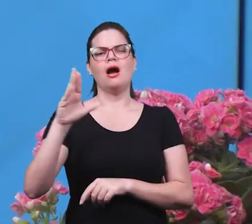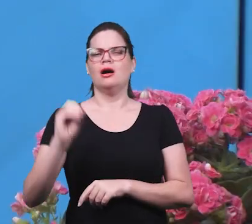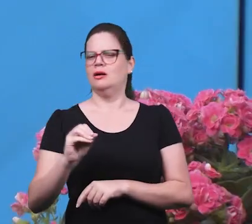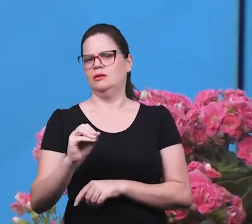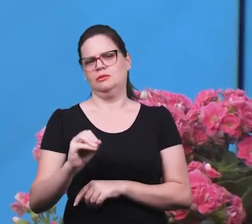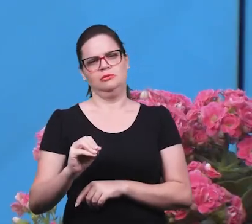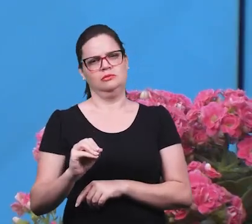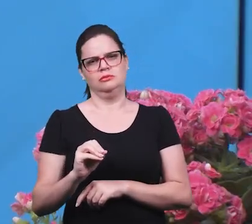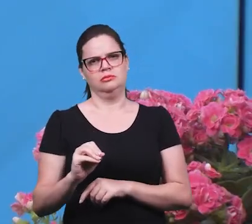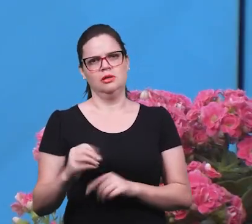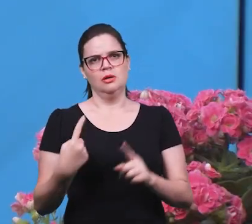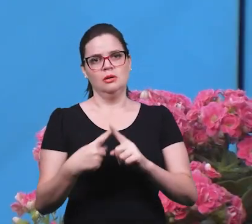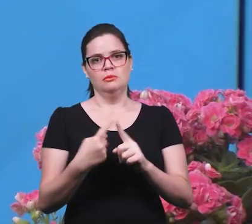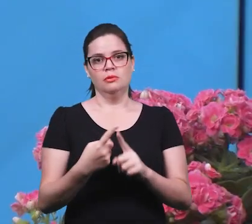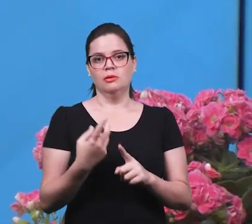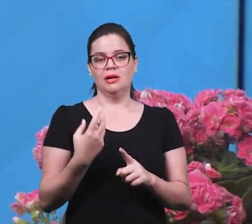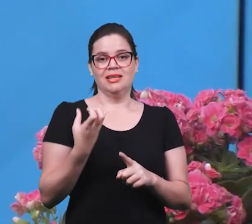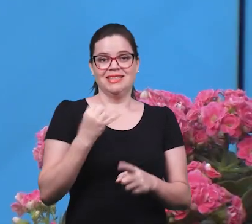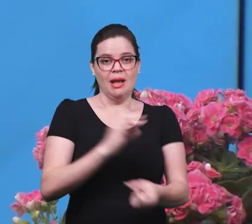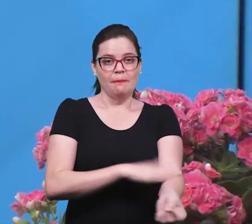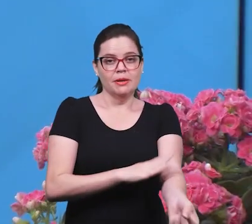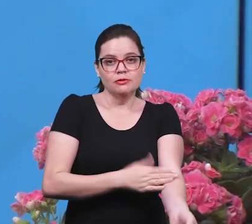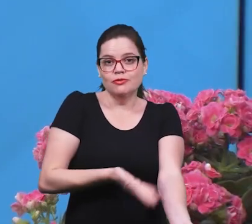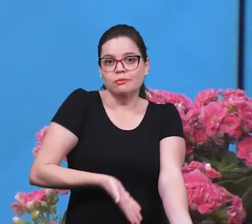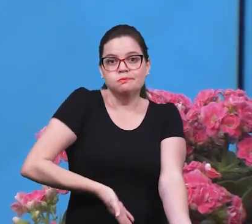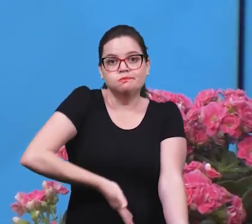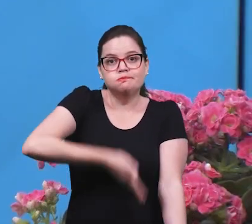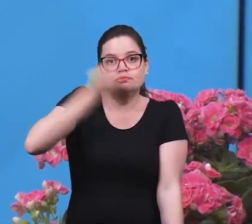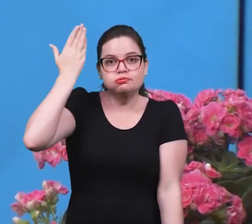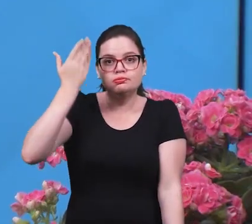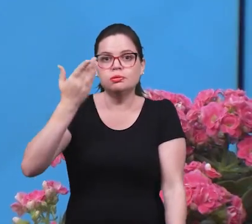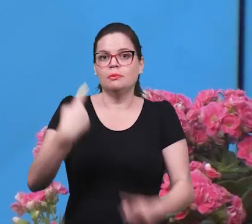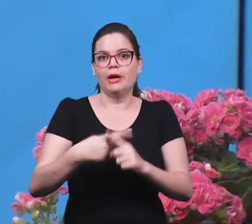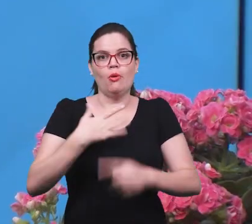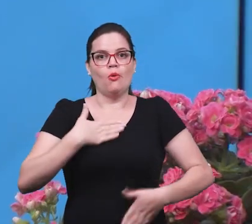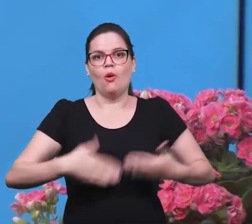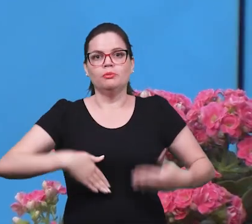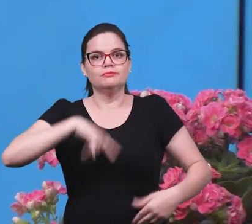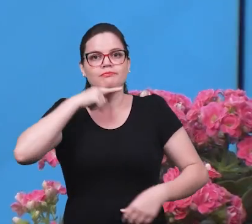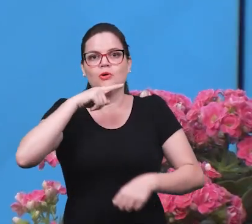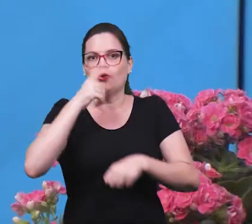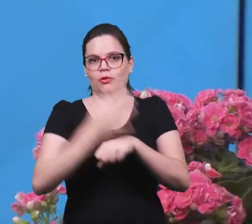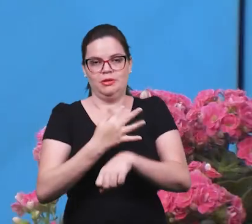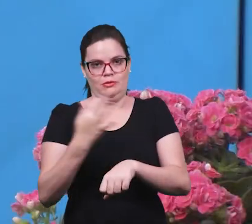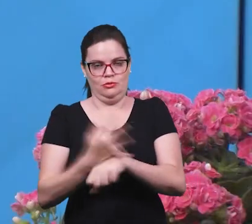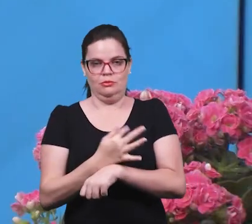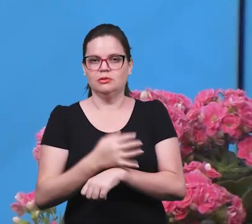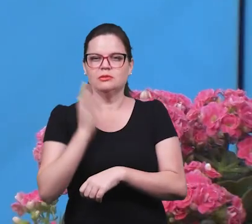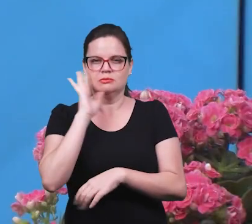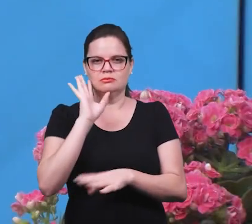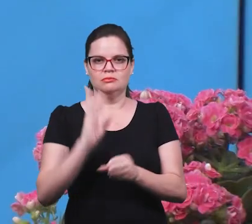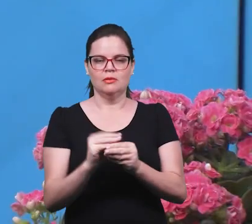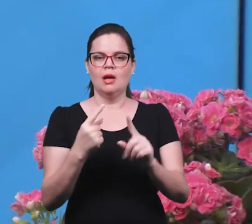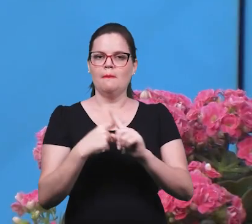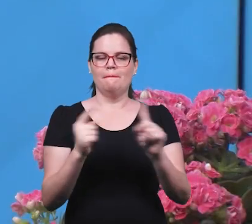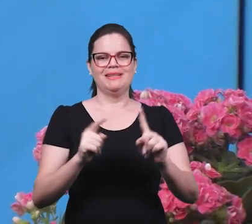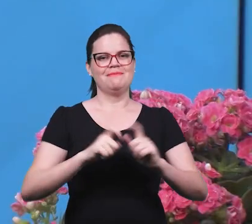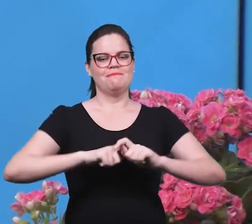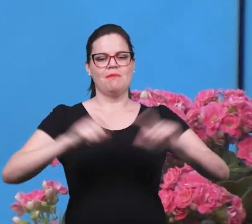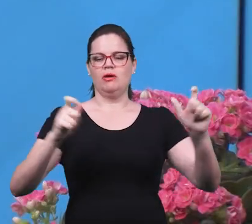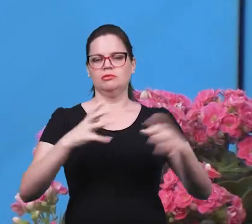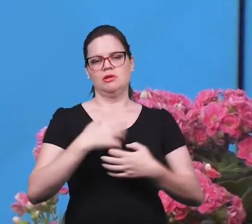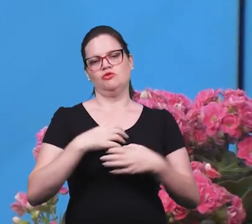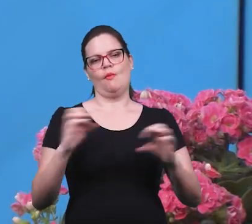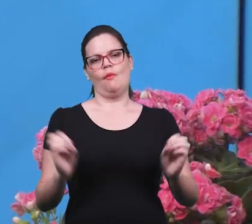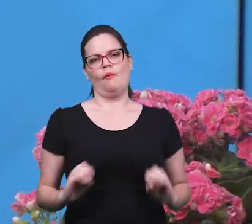está muito grande e que o corpo não consegue fazer esse controle. Mas a maioria das vezes ela é assintomática e por isso é uma questão de saúde pública.